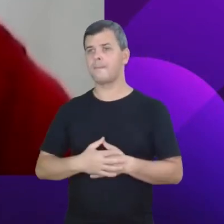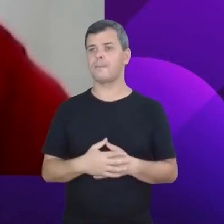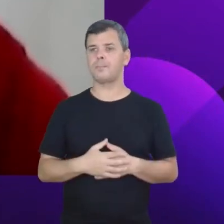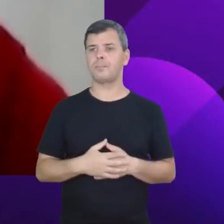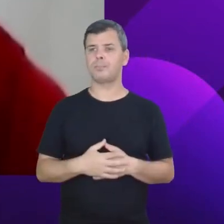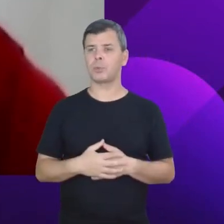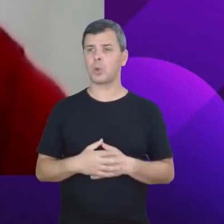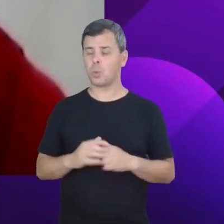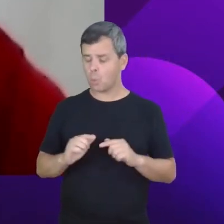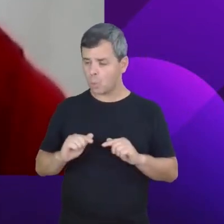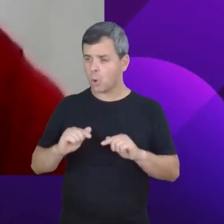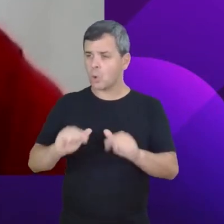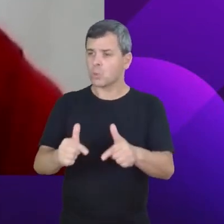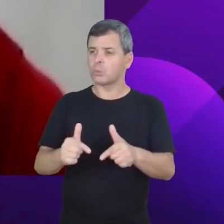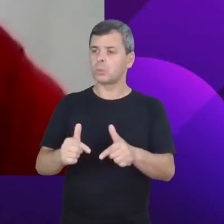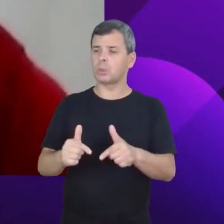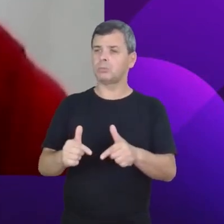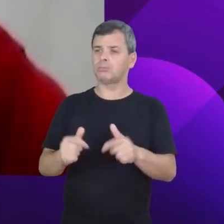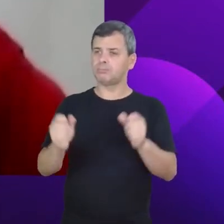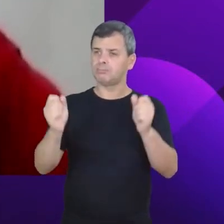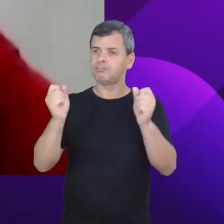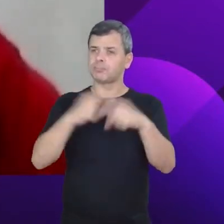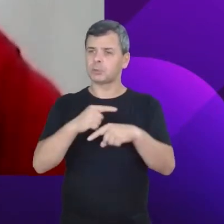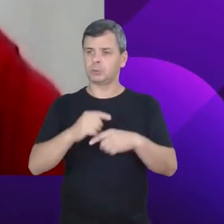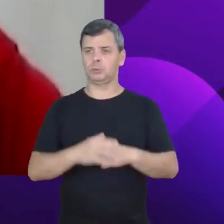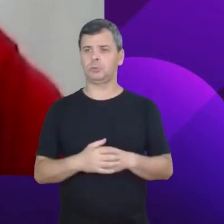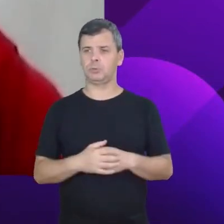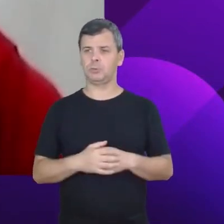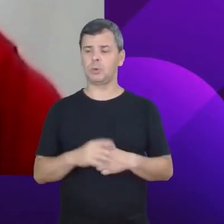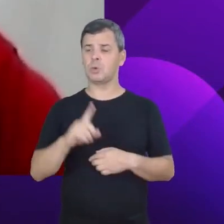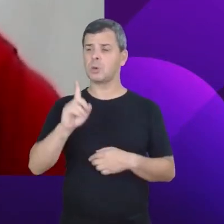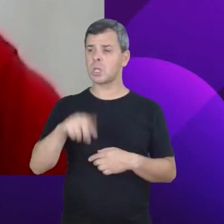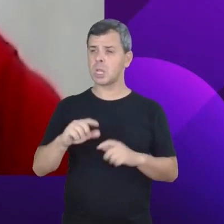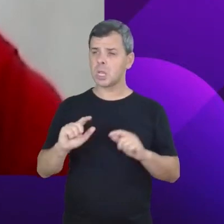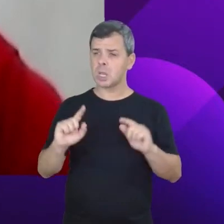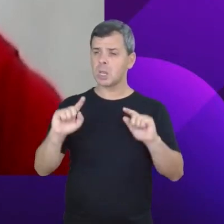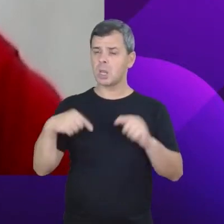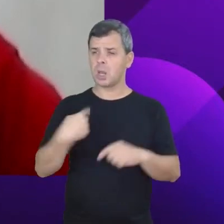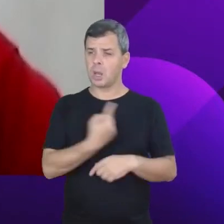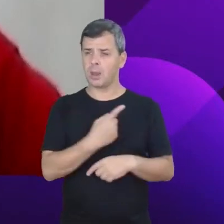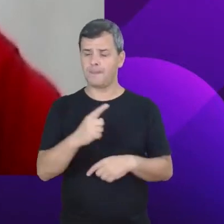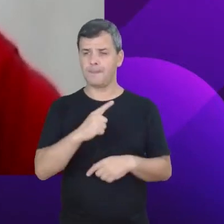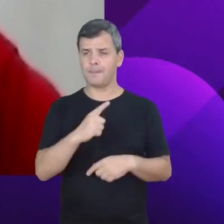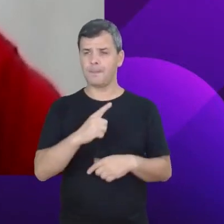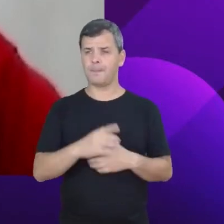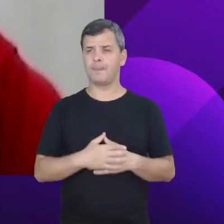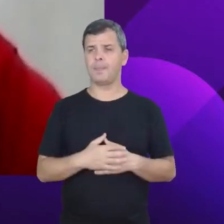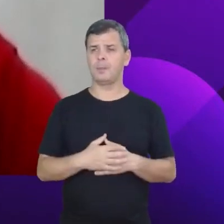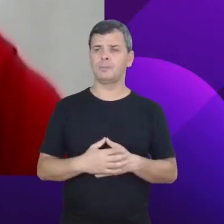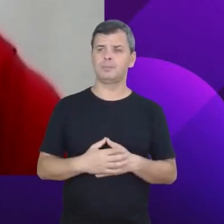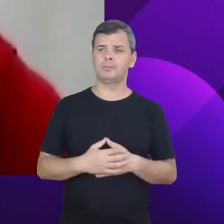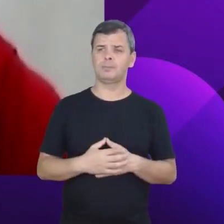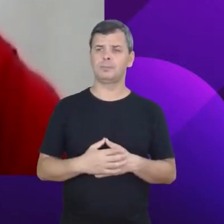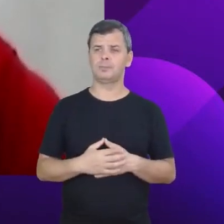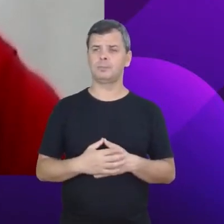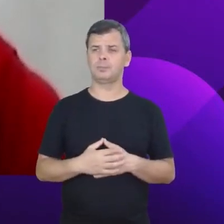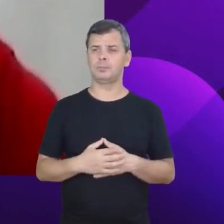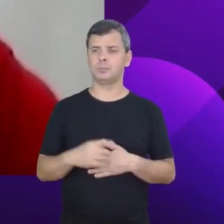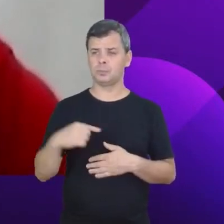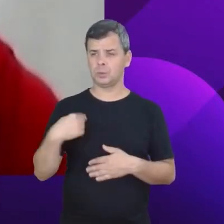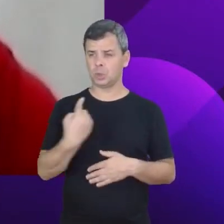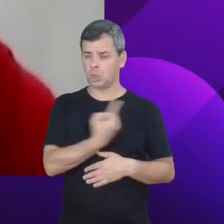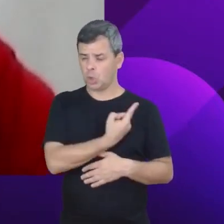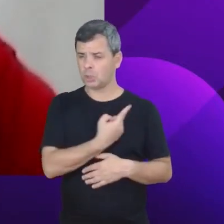um desafio muito grande, que é o desafio da gente ter nas